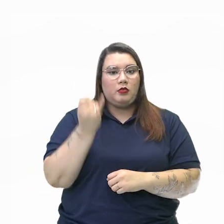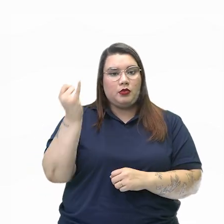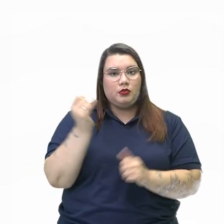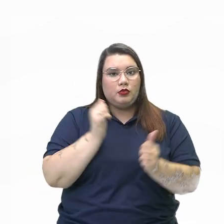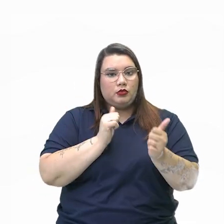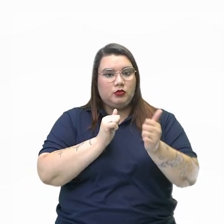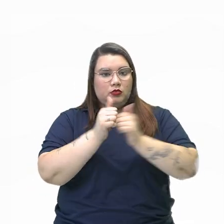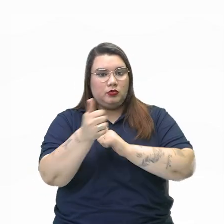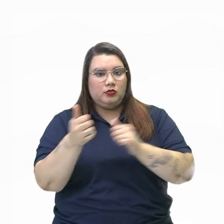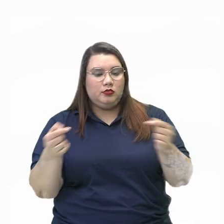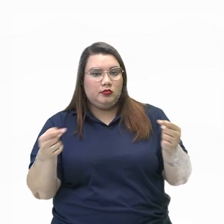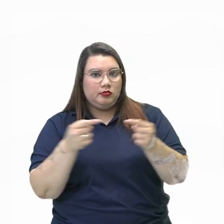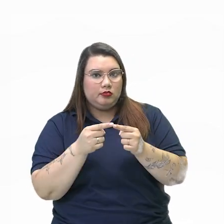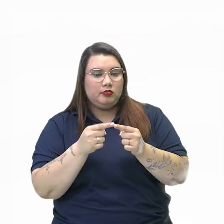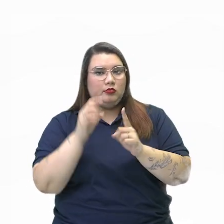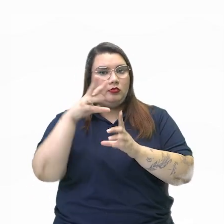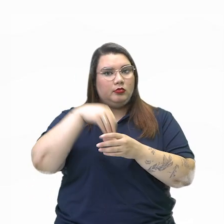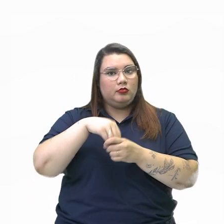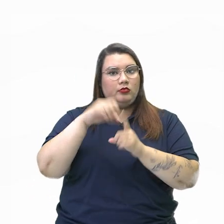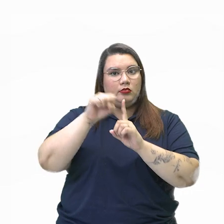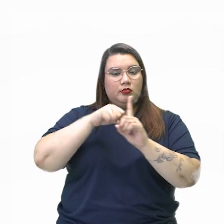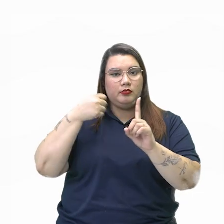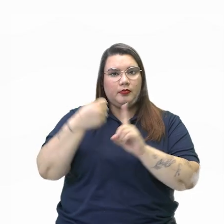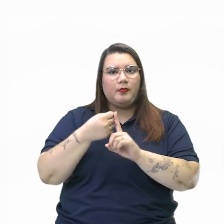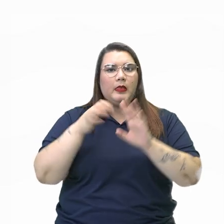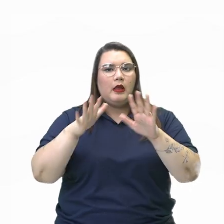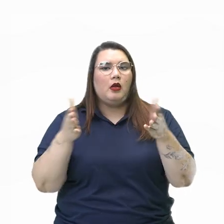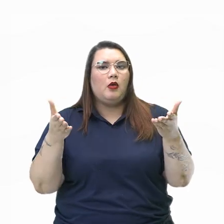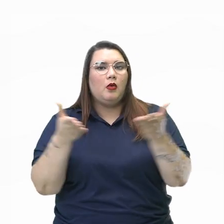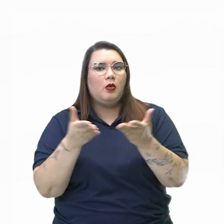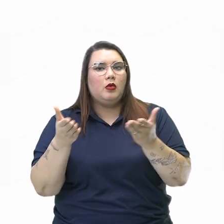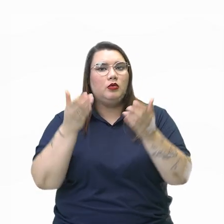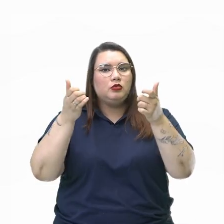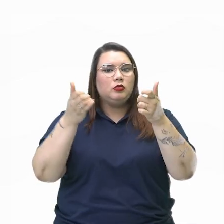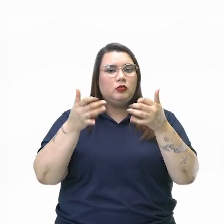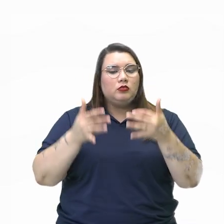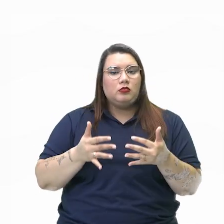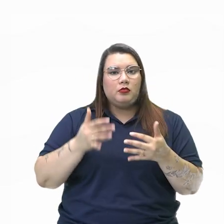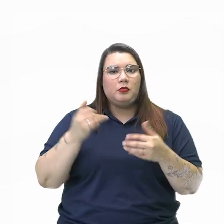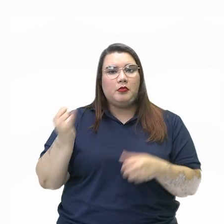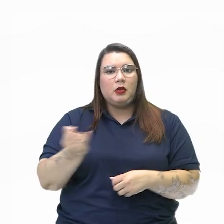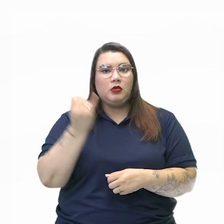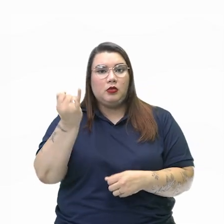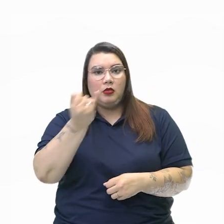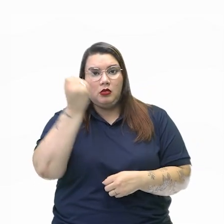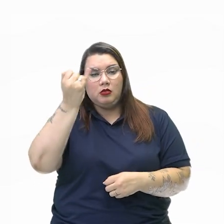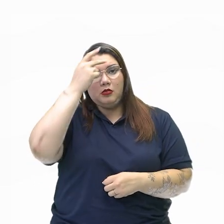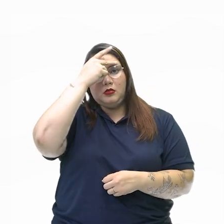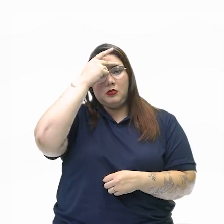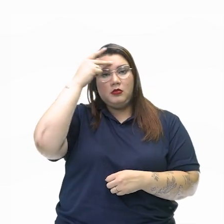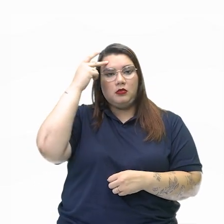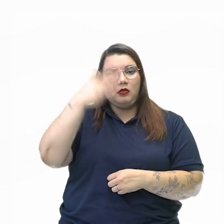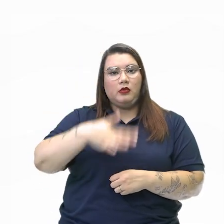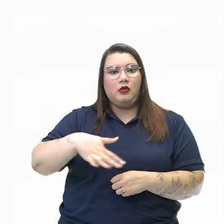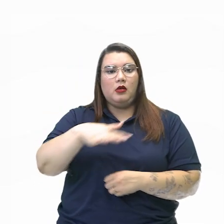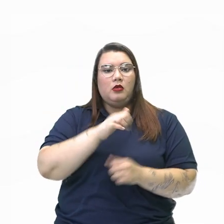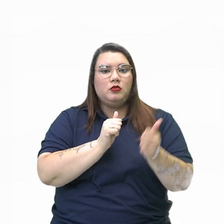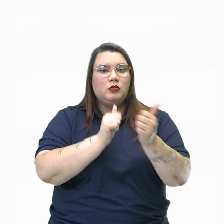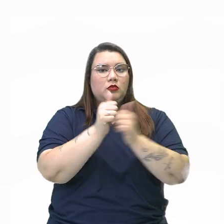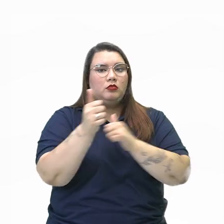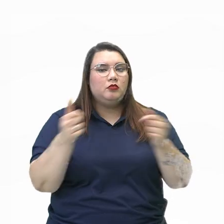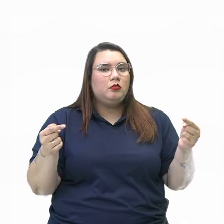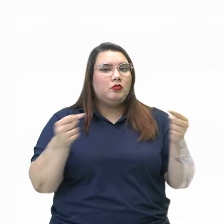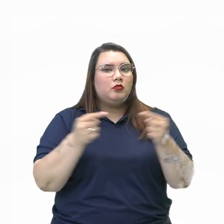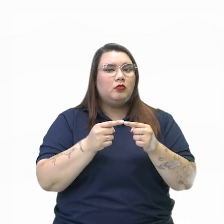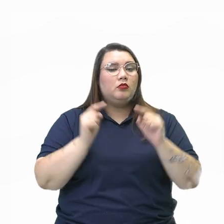dentro da sociedade, né? E agora a gente vai falar sobre uma figura super importante para o ramo esportivo, né? Que